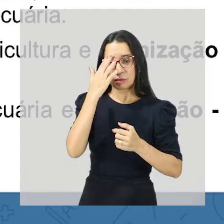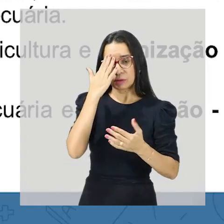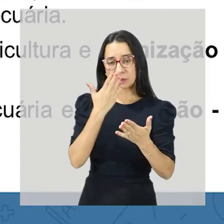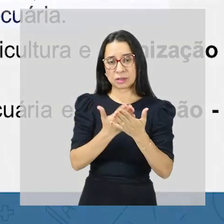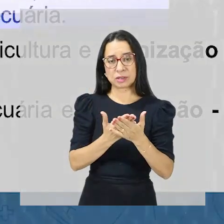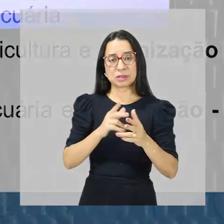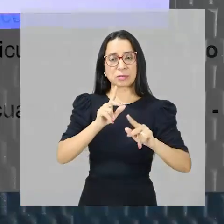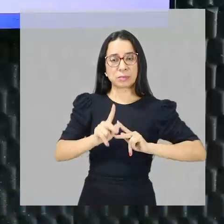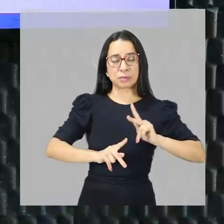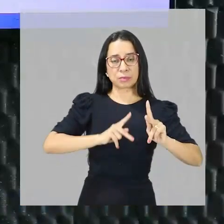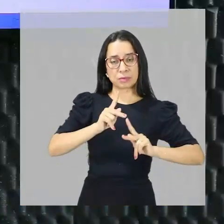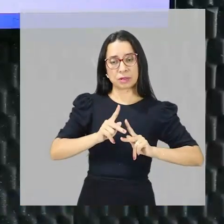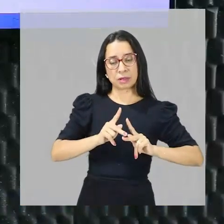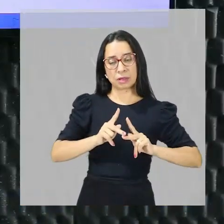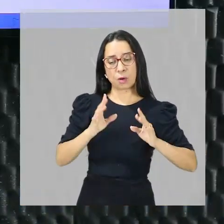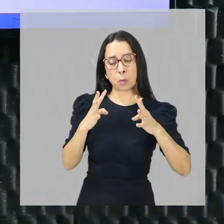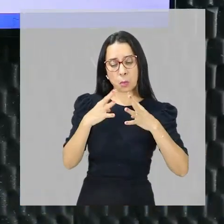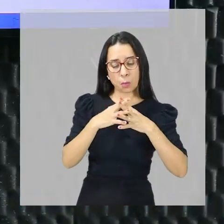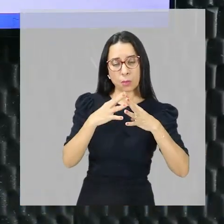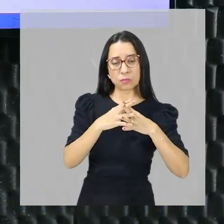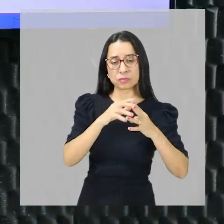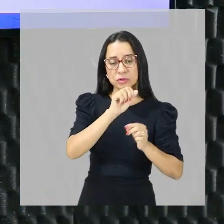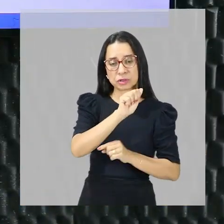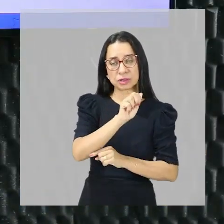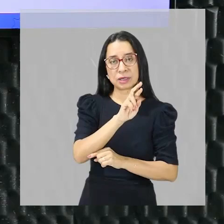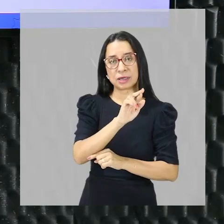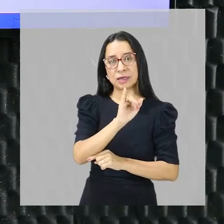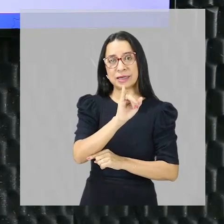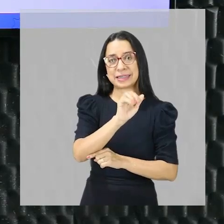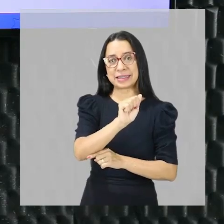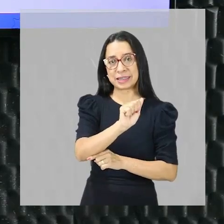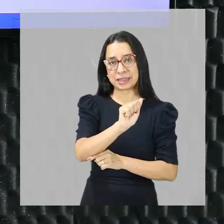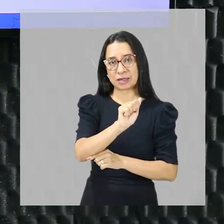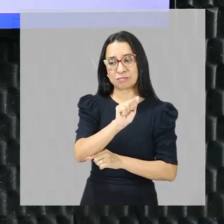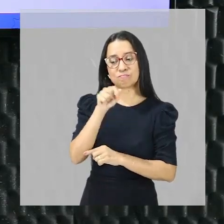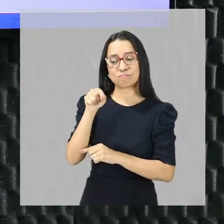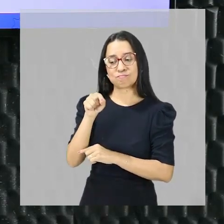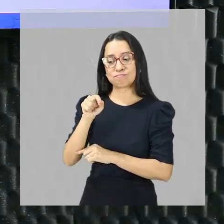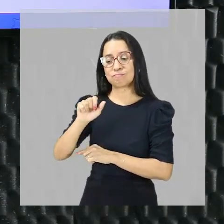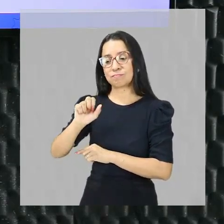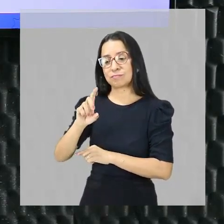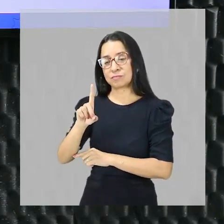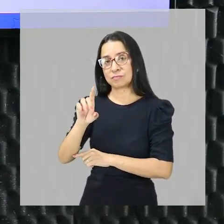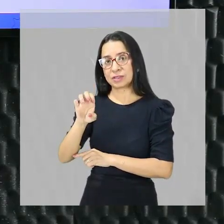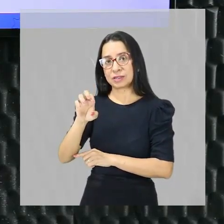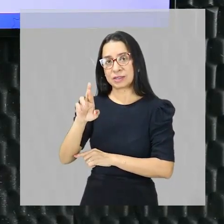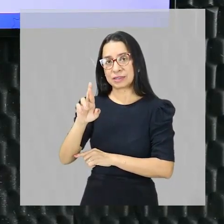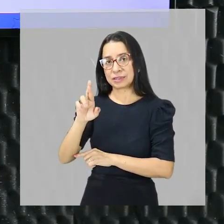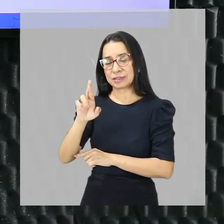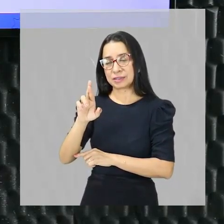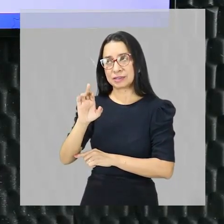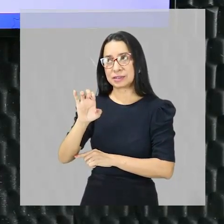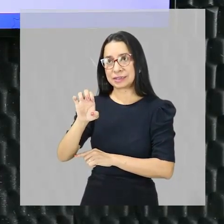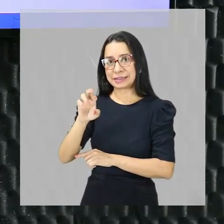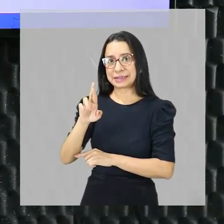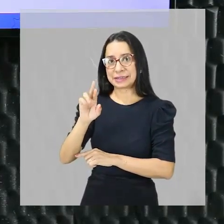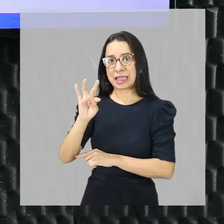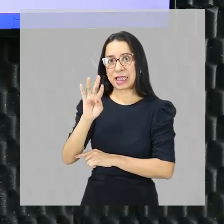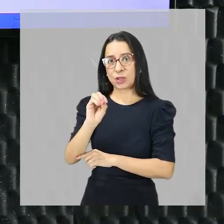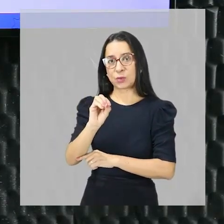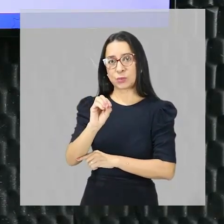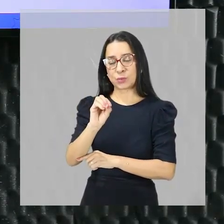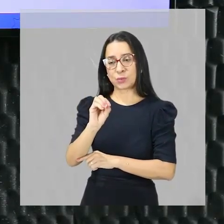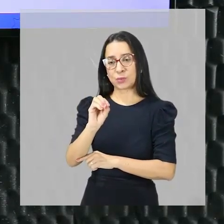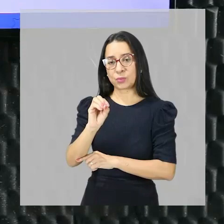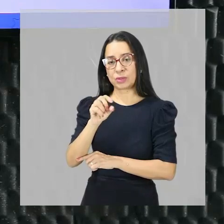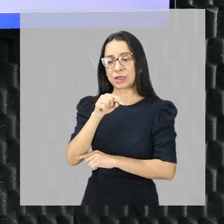confundir areia com deserto. Você fala em aulas, né, que deserto, área desértica, não é areia, especificamente, não